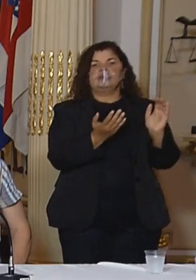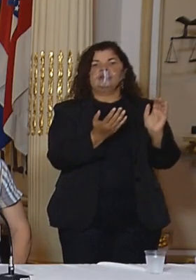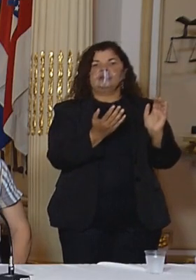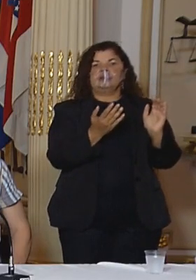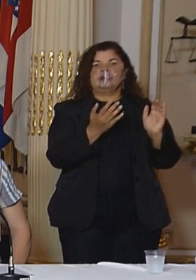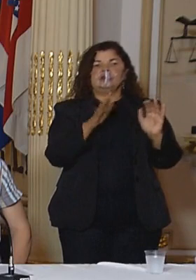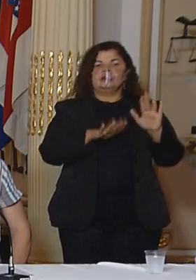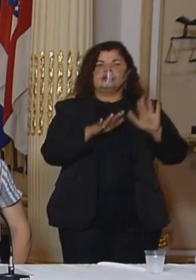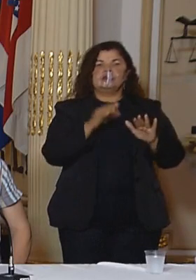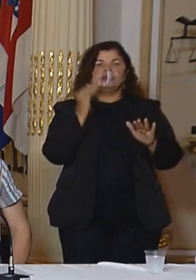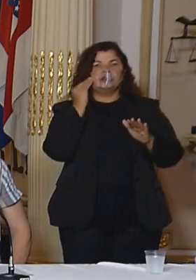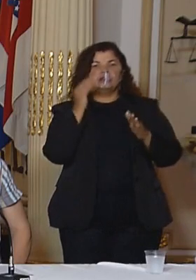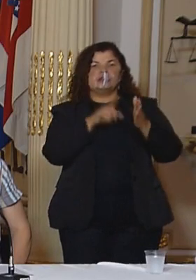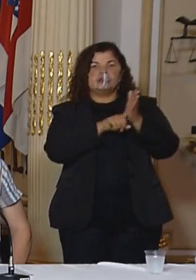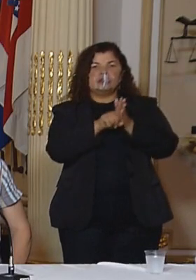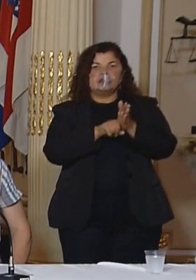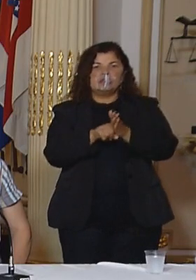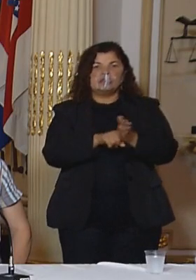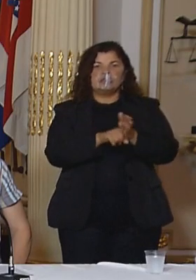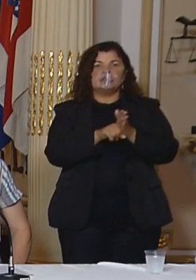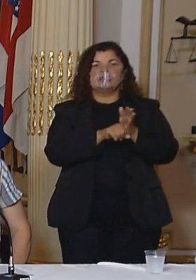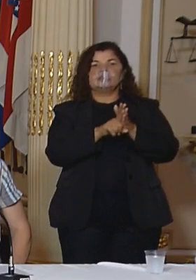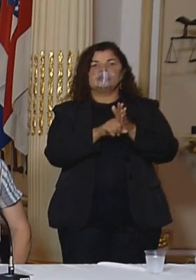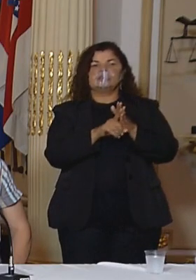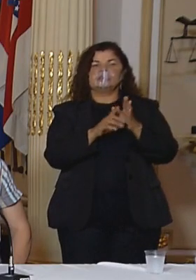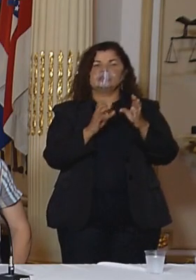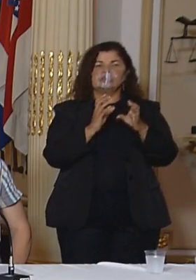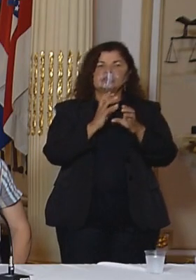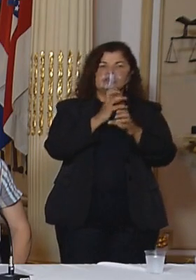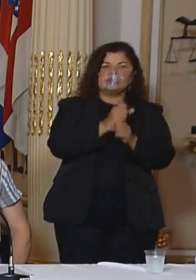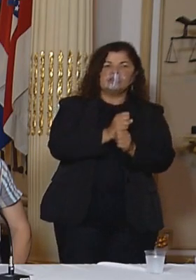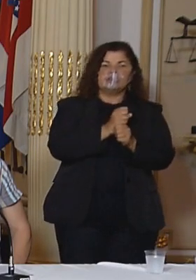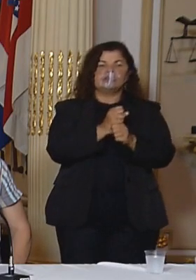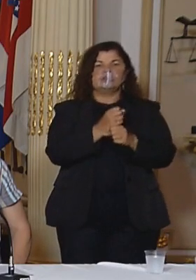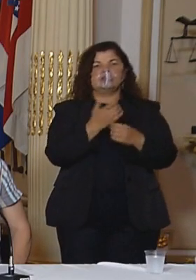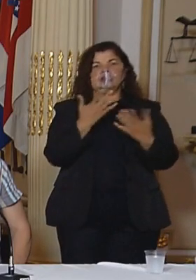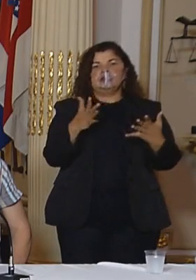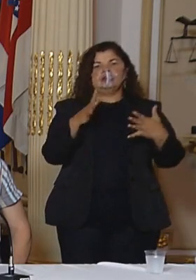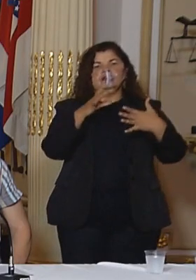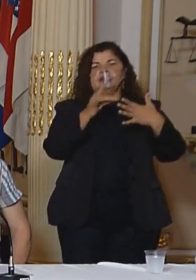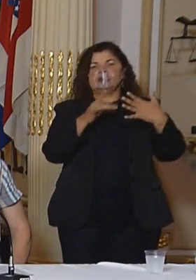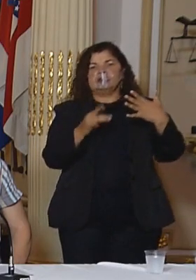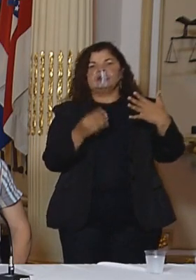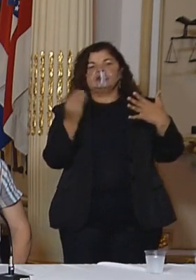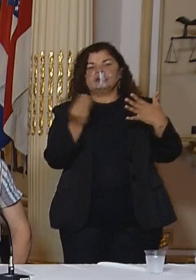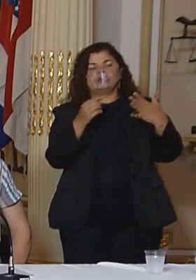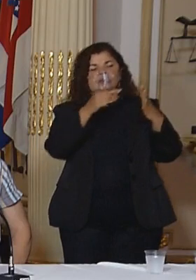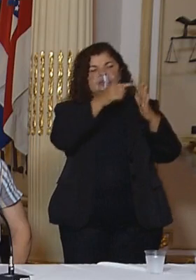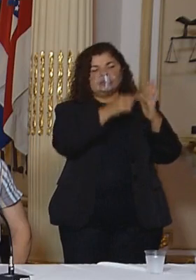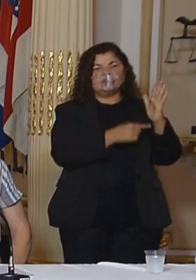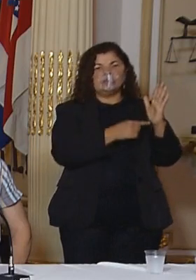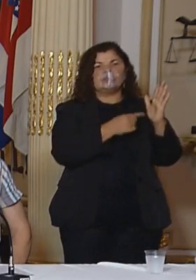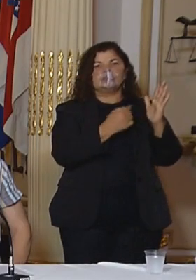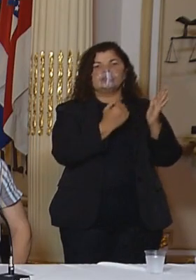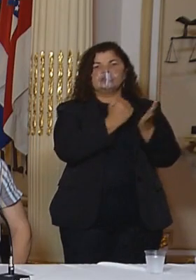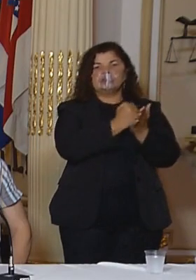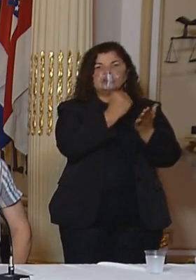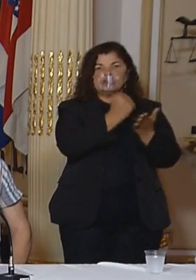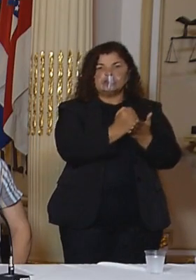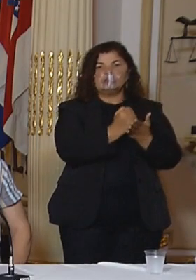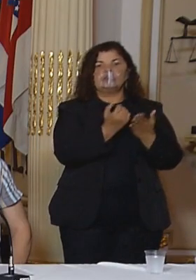testa per capita um pouco mais, mas não há um critério, um protocolo bem definido para isso, o que